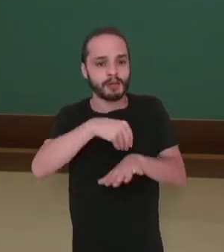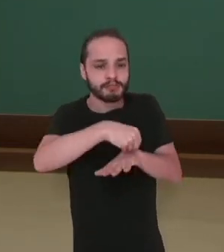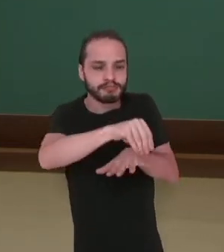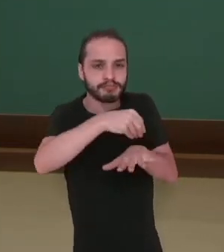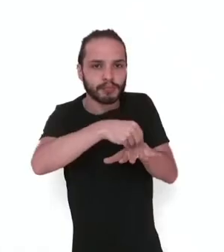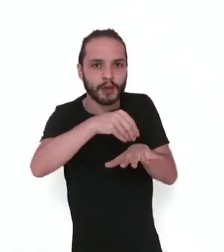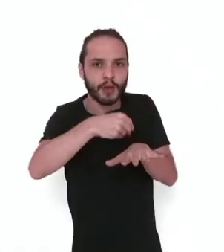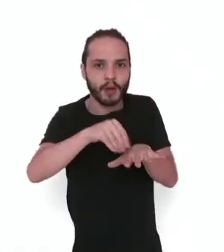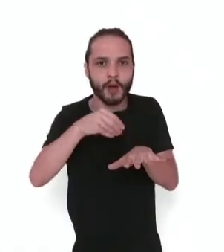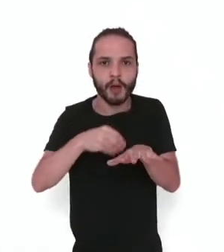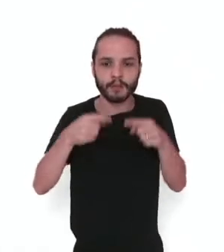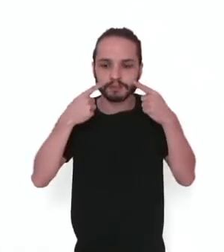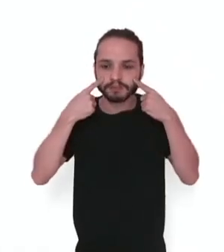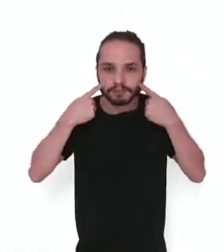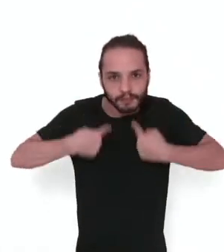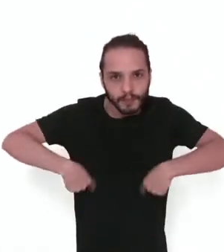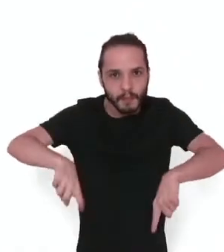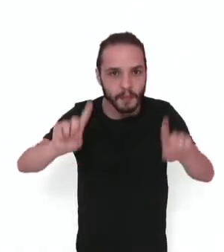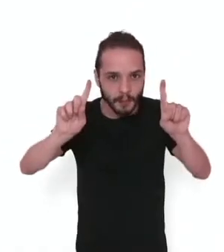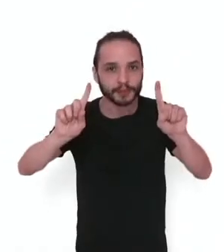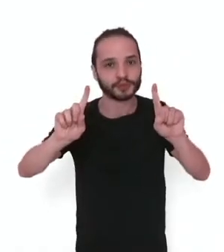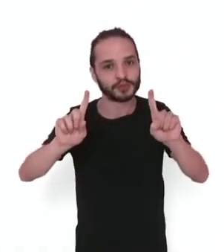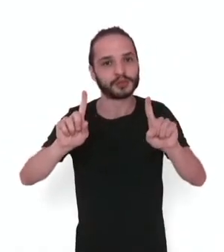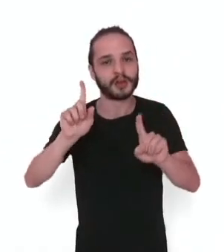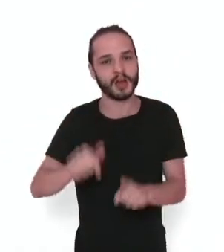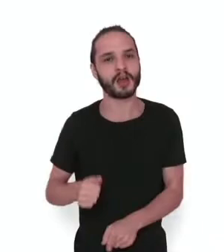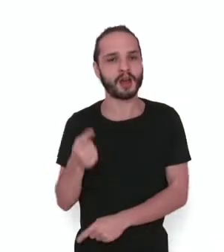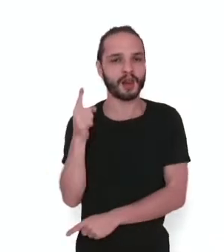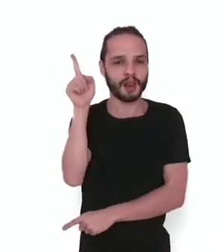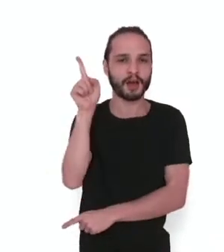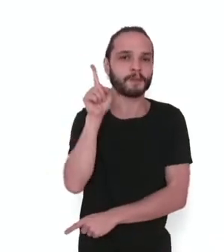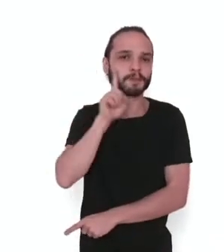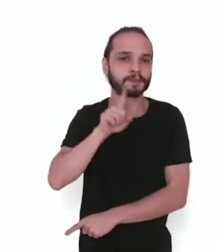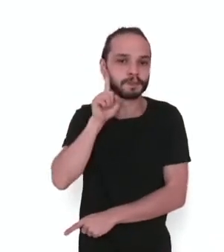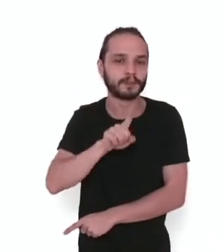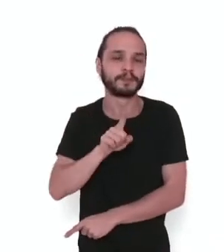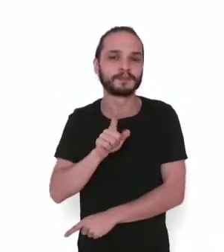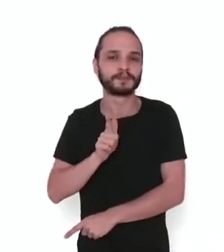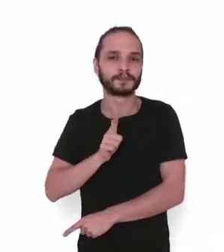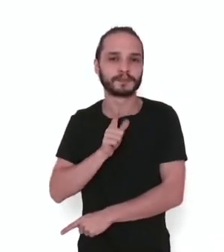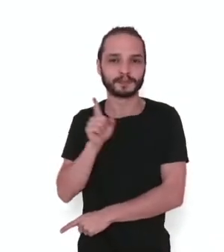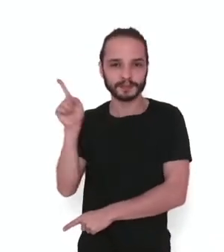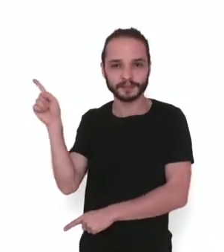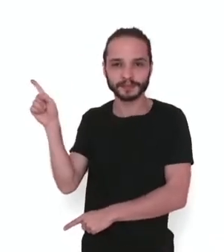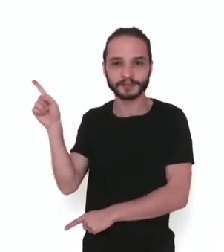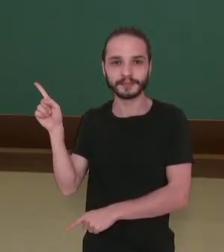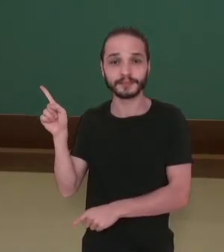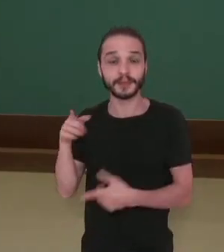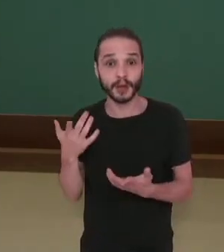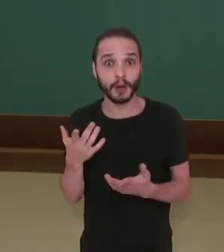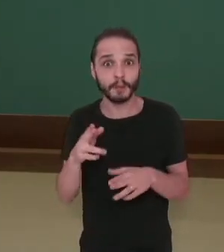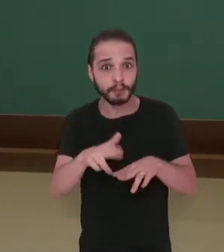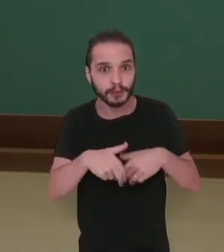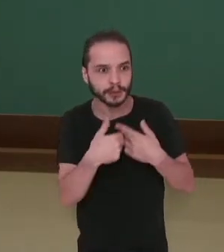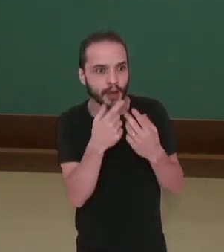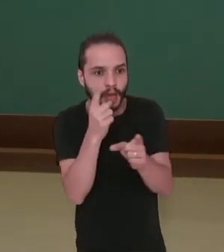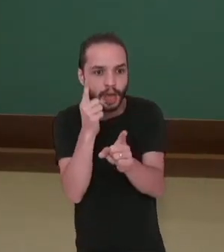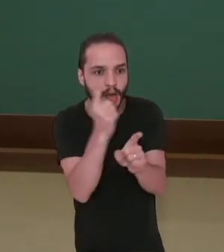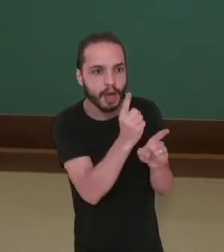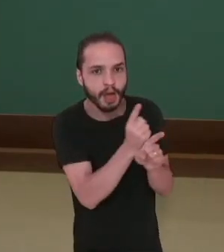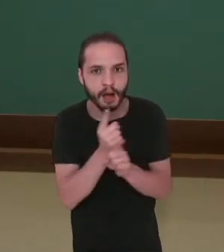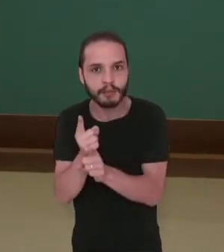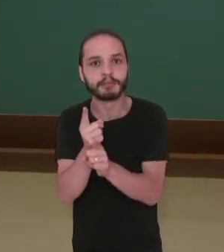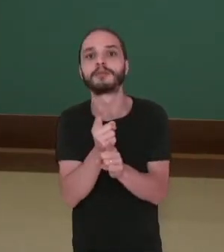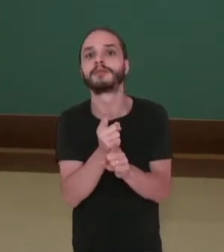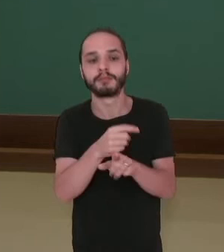Museu da Califórnia, nos Estados Unidos. Então, através desses fósseis encontrados,